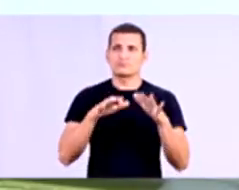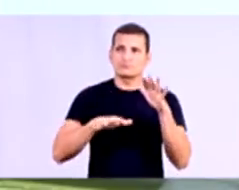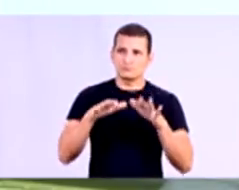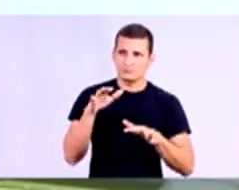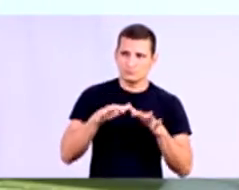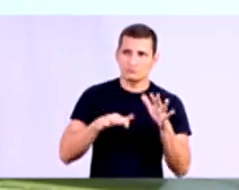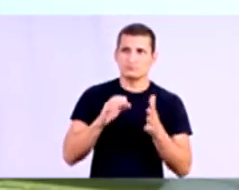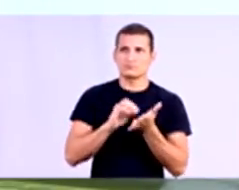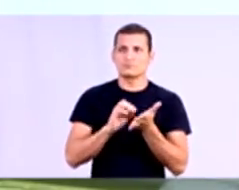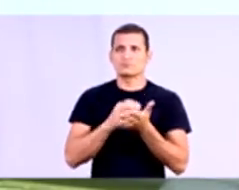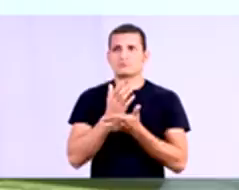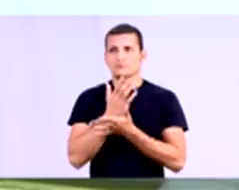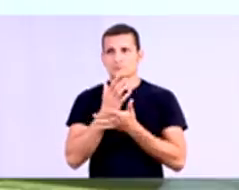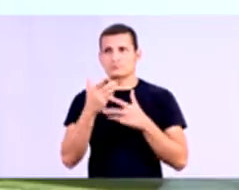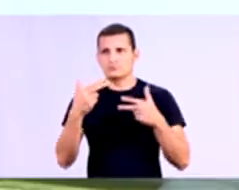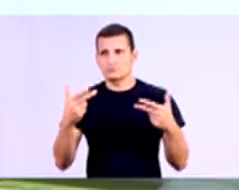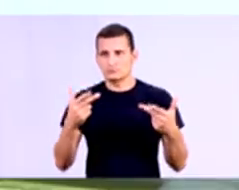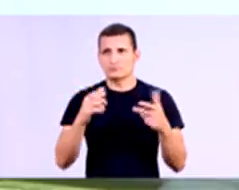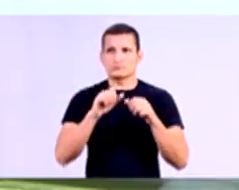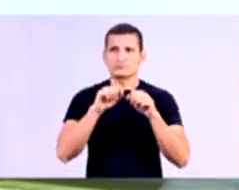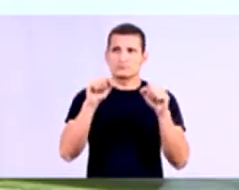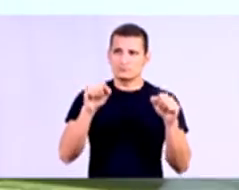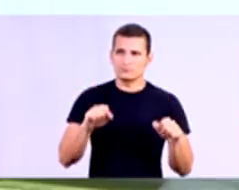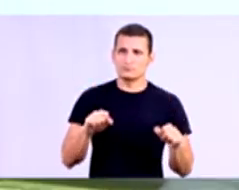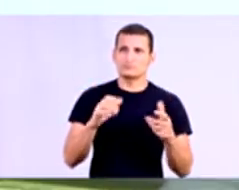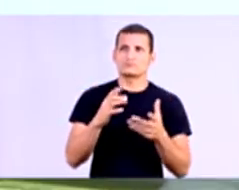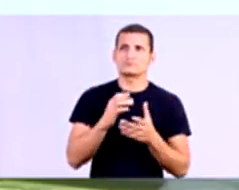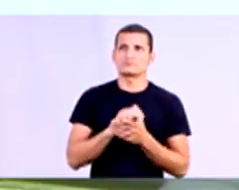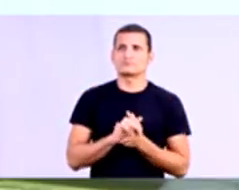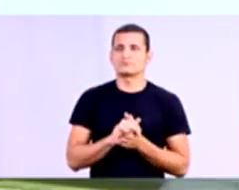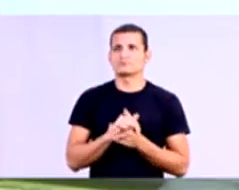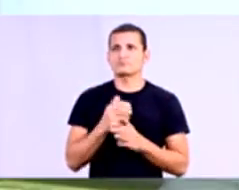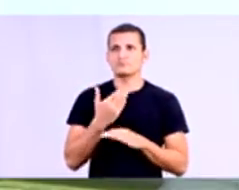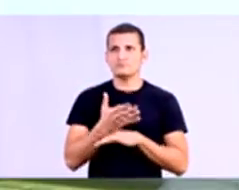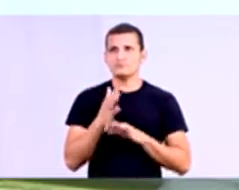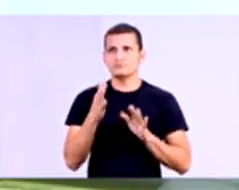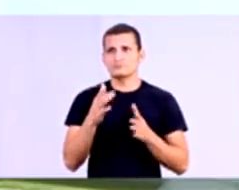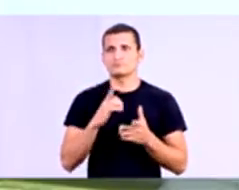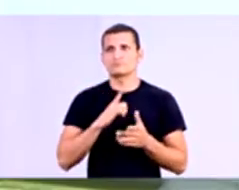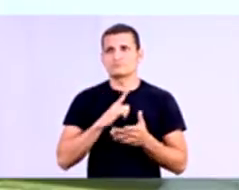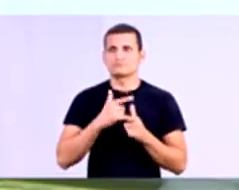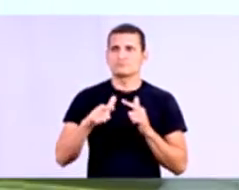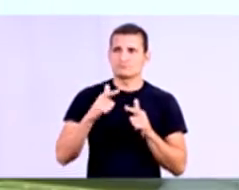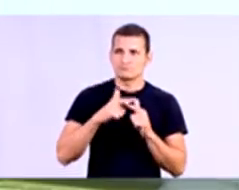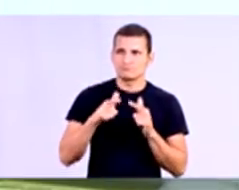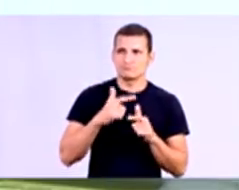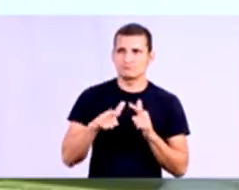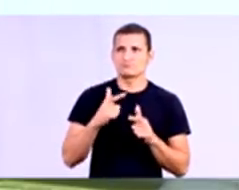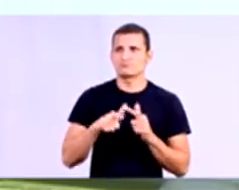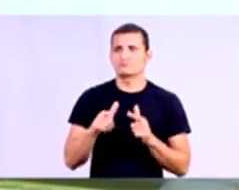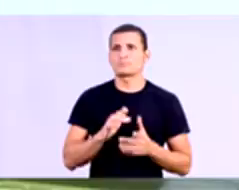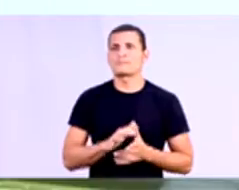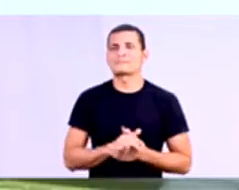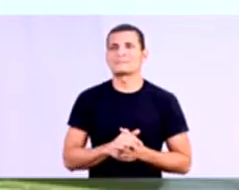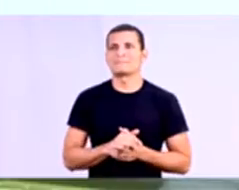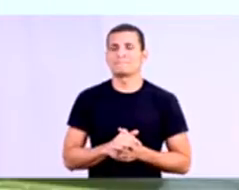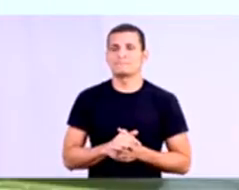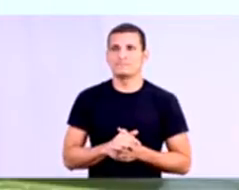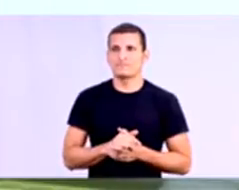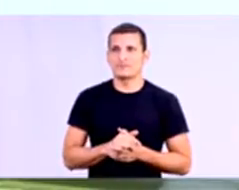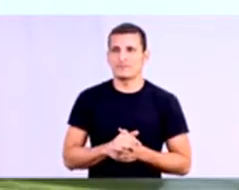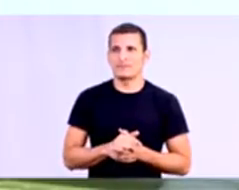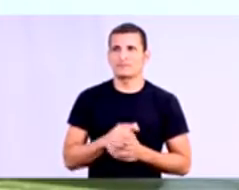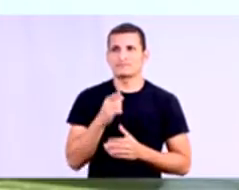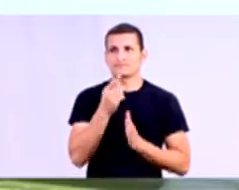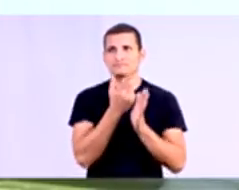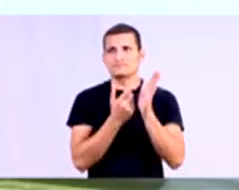de um componente, tinha uma dependência de um sistema externo, já teve muito transtorno, teve muita dor de cabeça aí. Então,